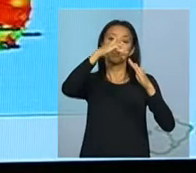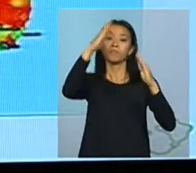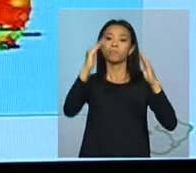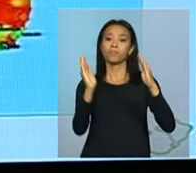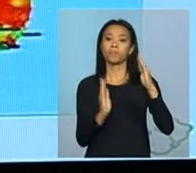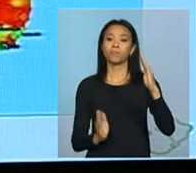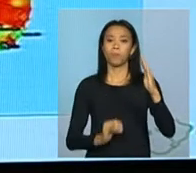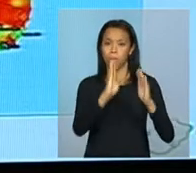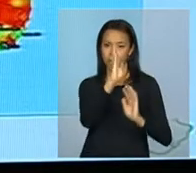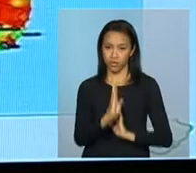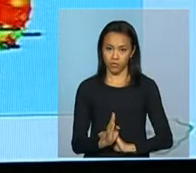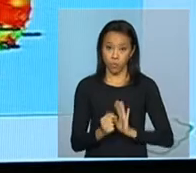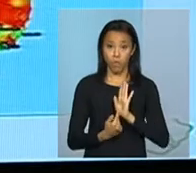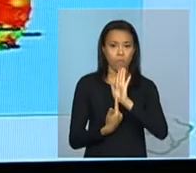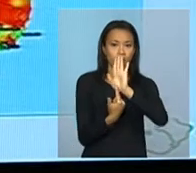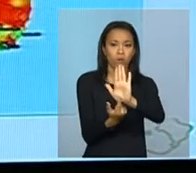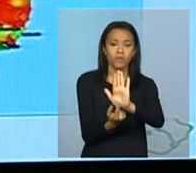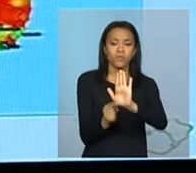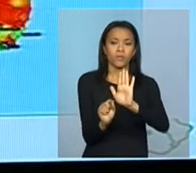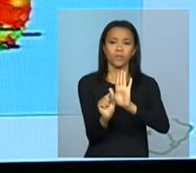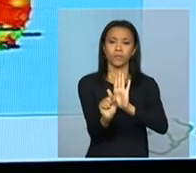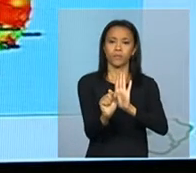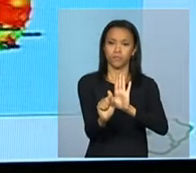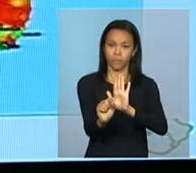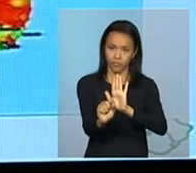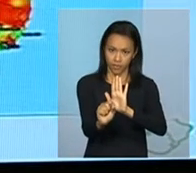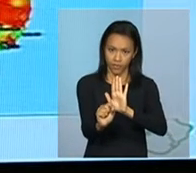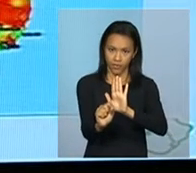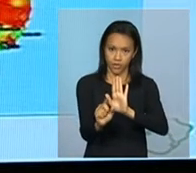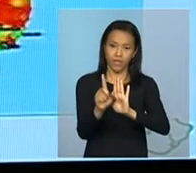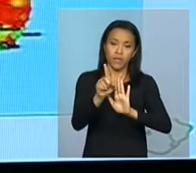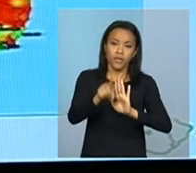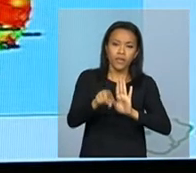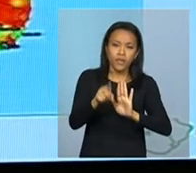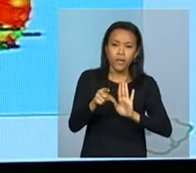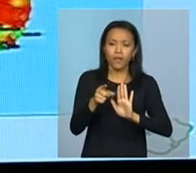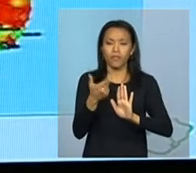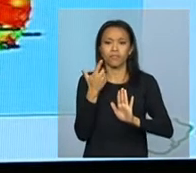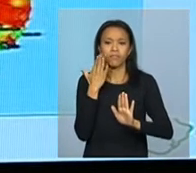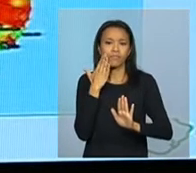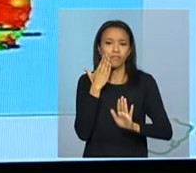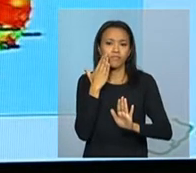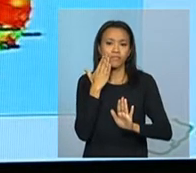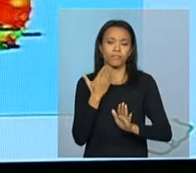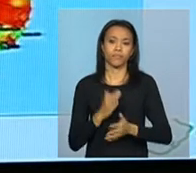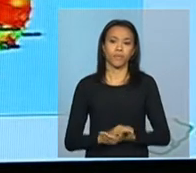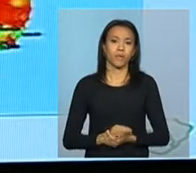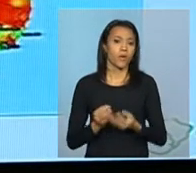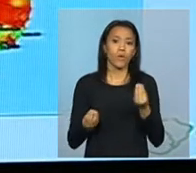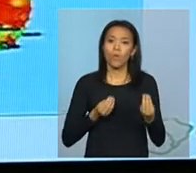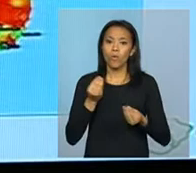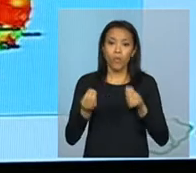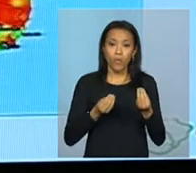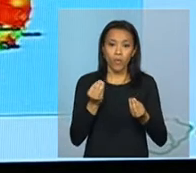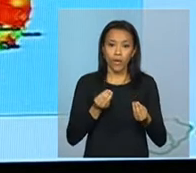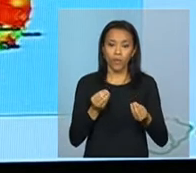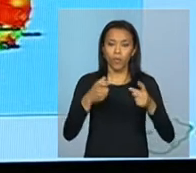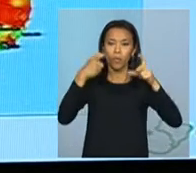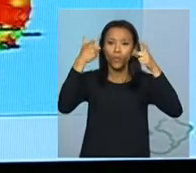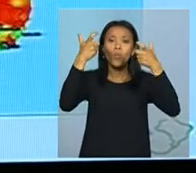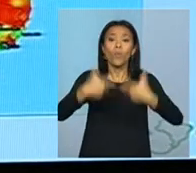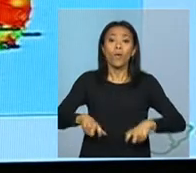mapa que mostra pela pelo método de estimativa de Canyon sobre o processo de georreferenciamento